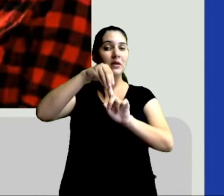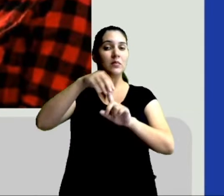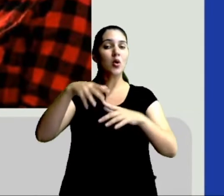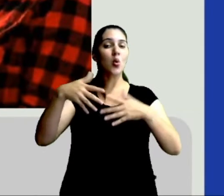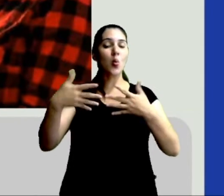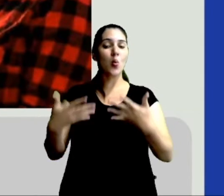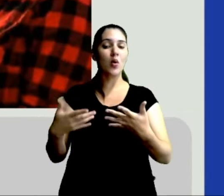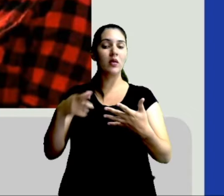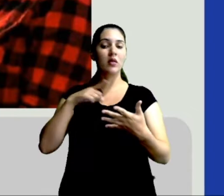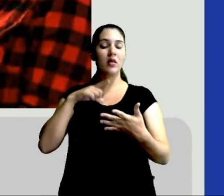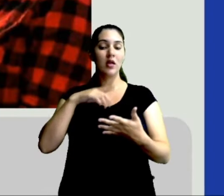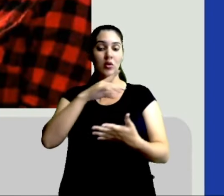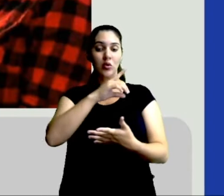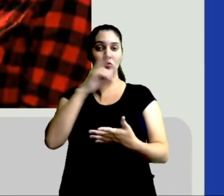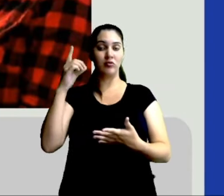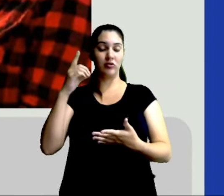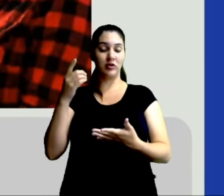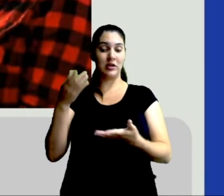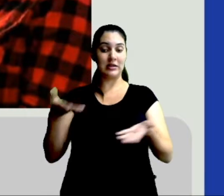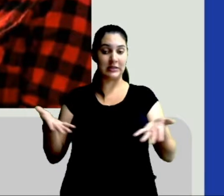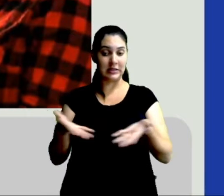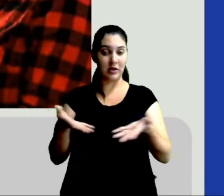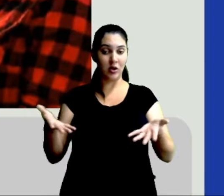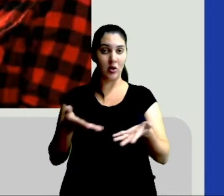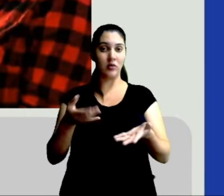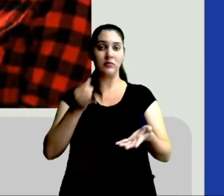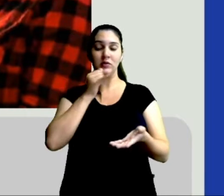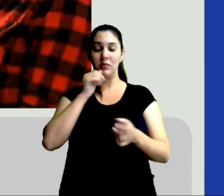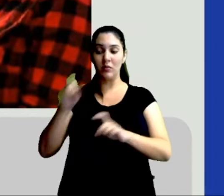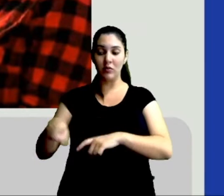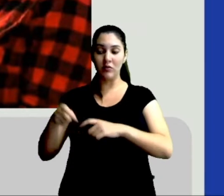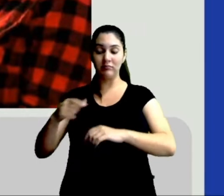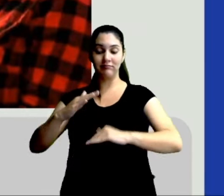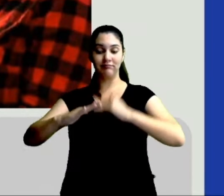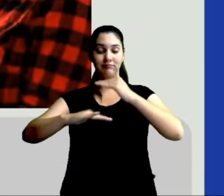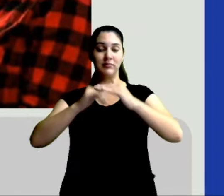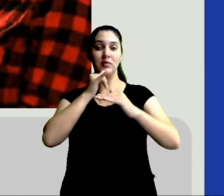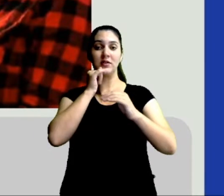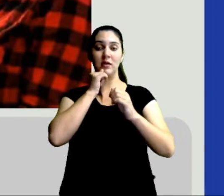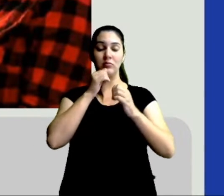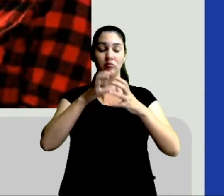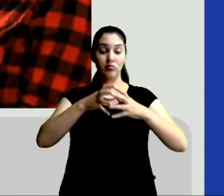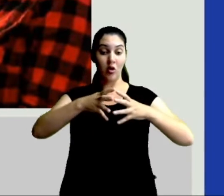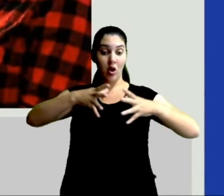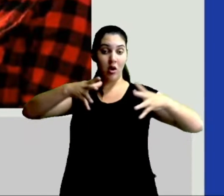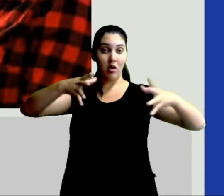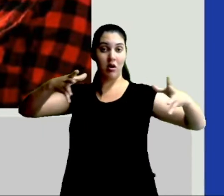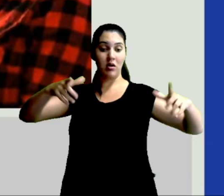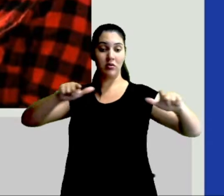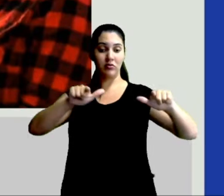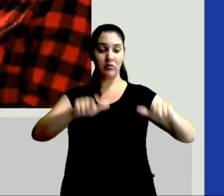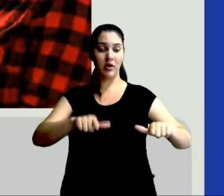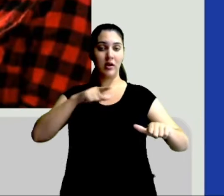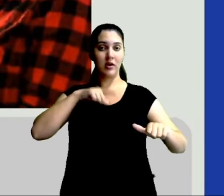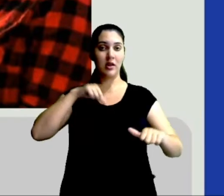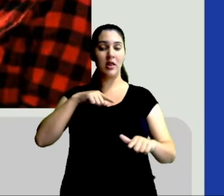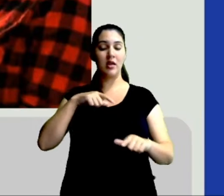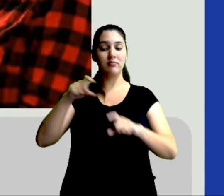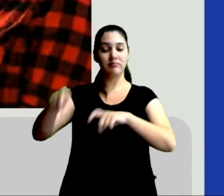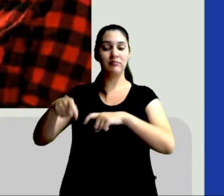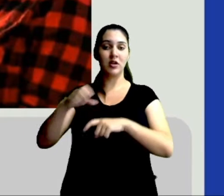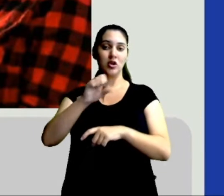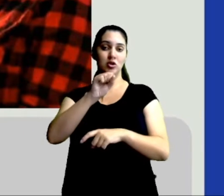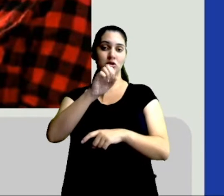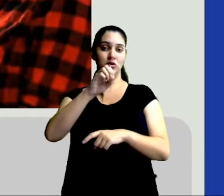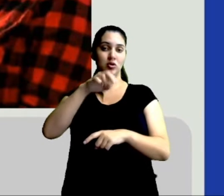está tratando nos dias atuais de uma agricultura muito produtiva, né? Daquelas grandes fazendas que cultivam soja,